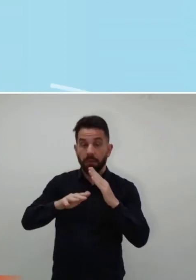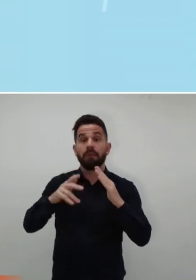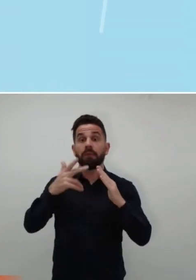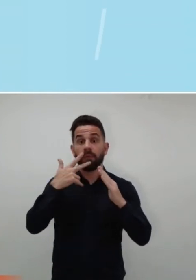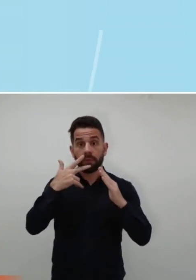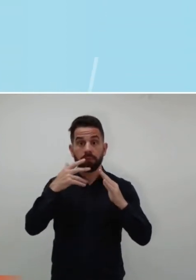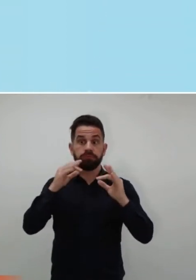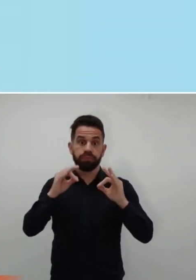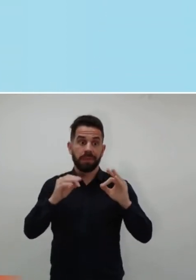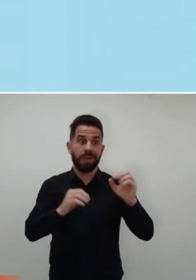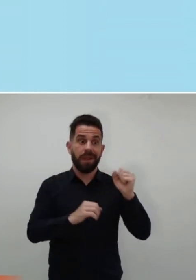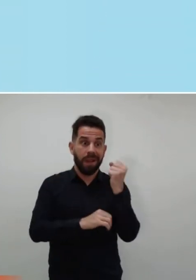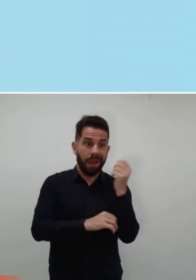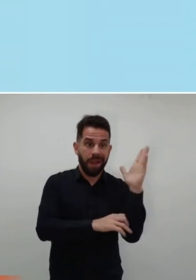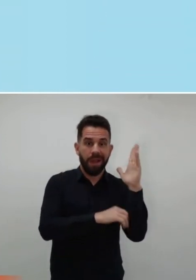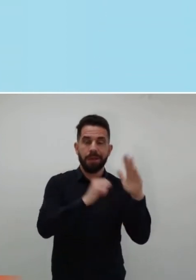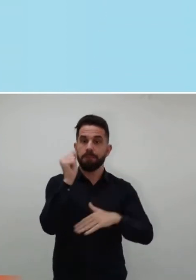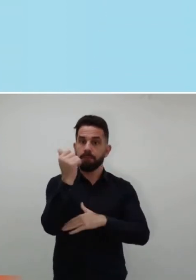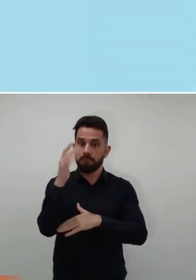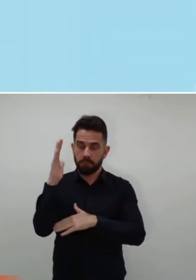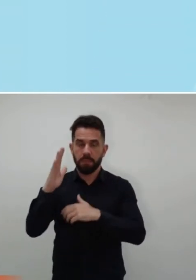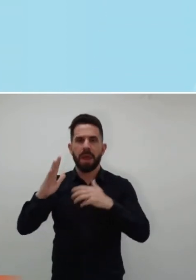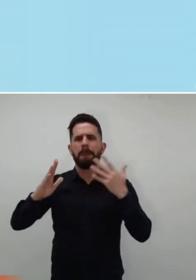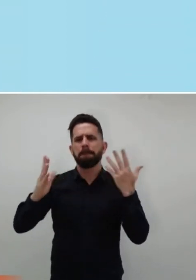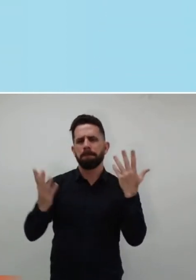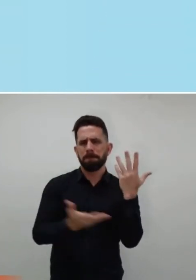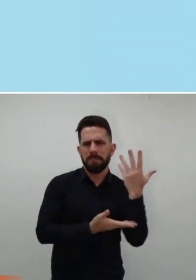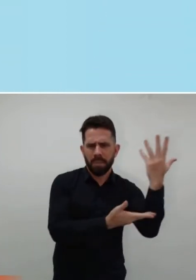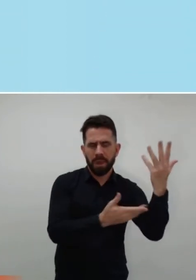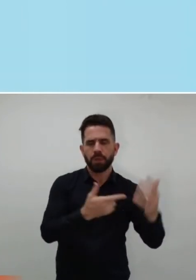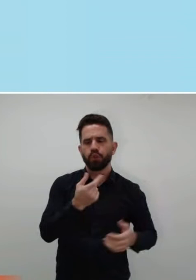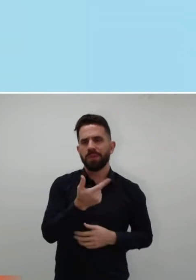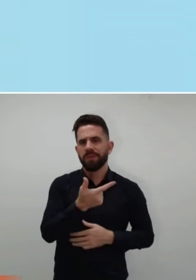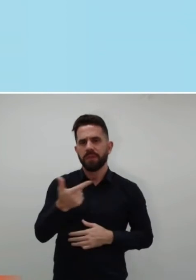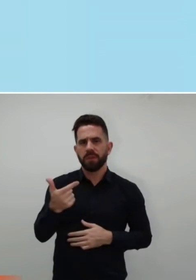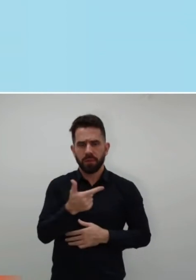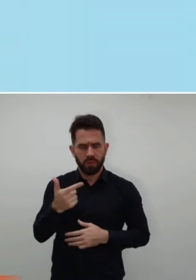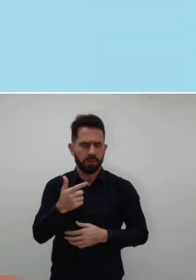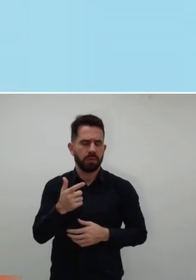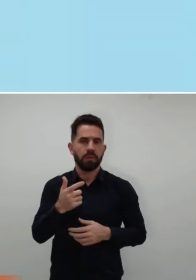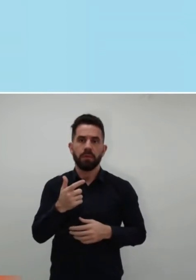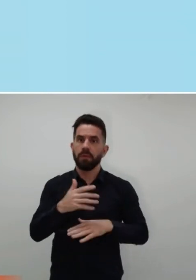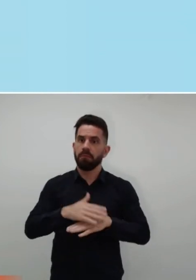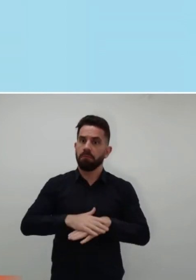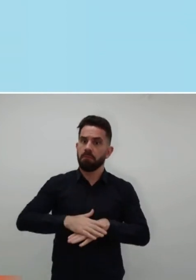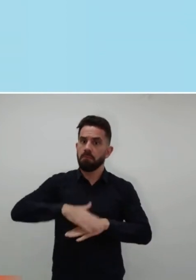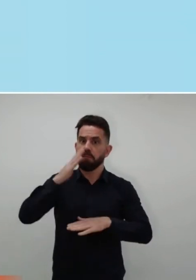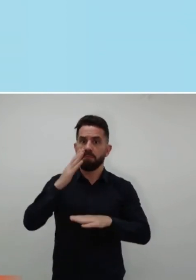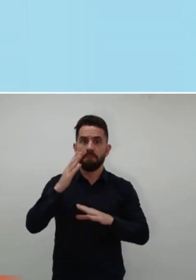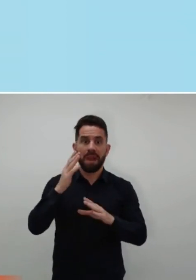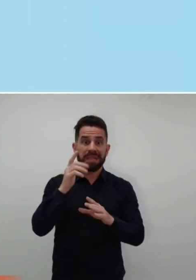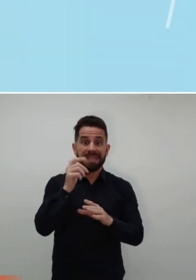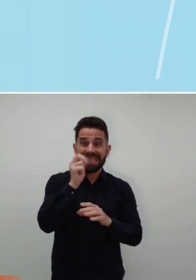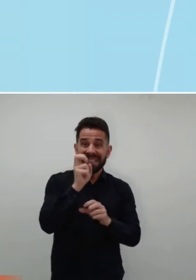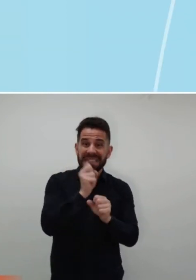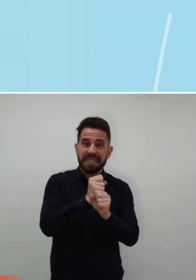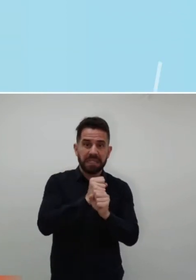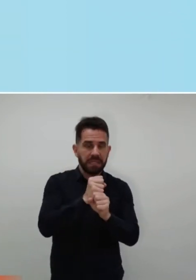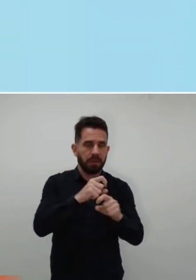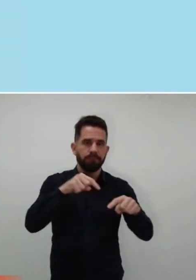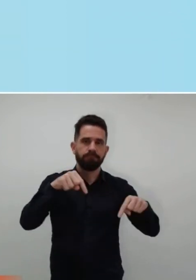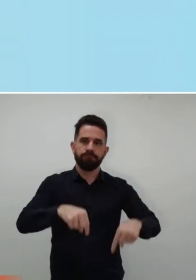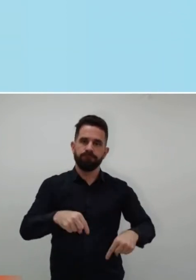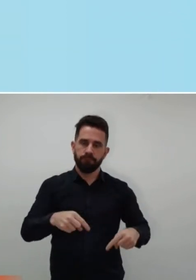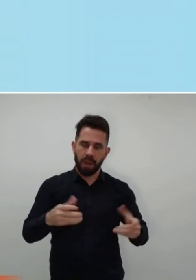desmatada na Amazônia Legal, em 2022, foi a maior dos últimos 15 anos. De agosto de 2021